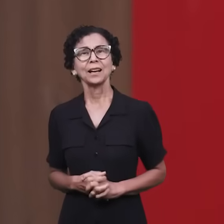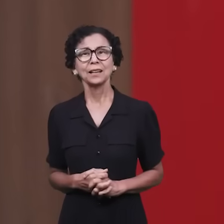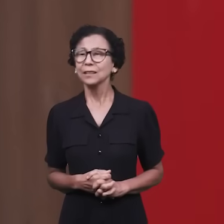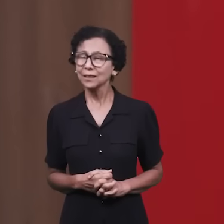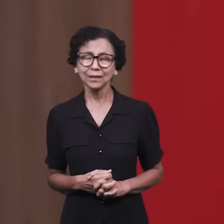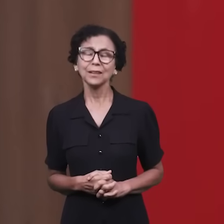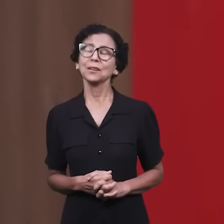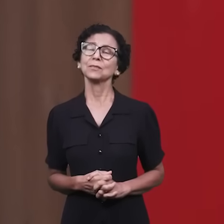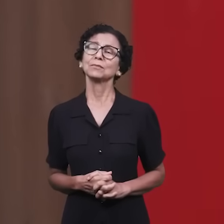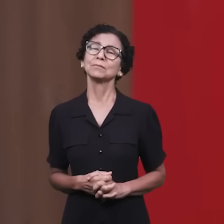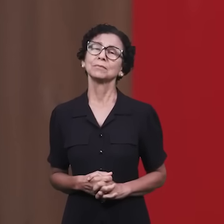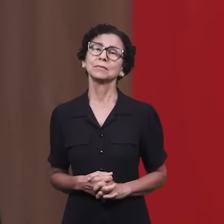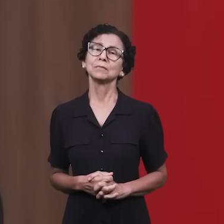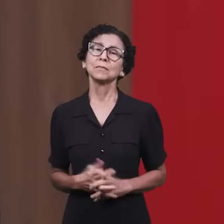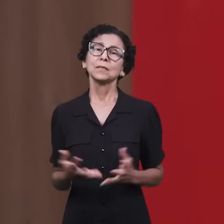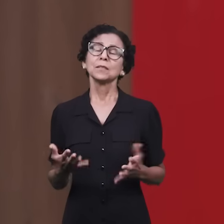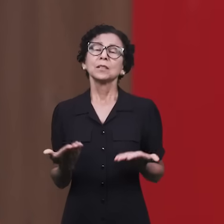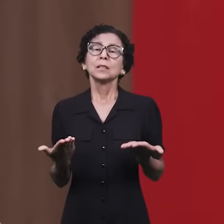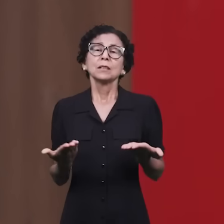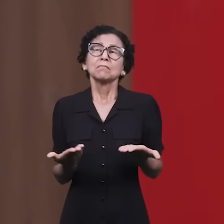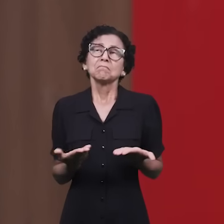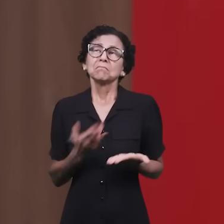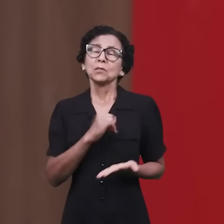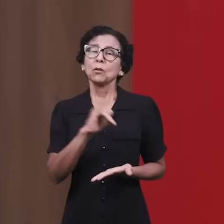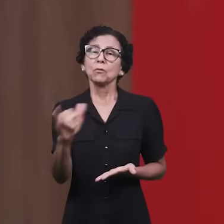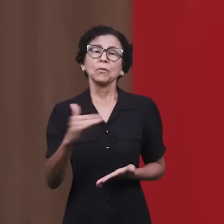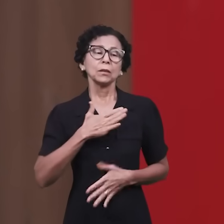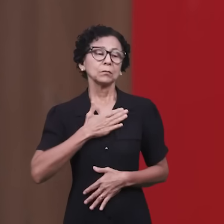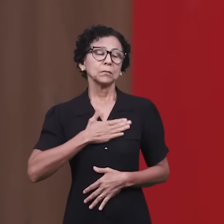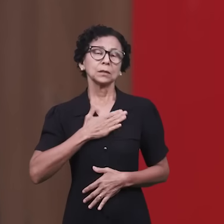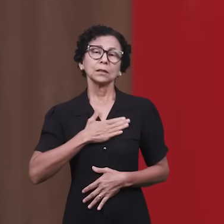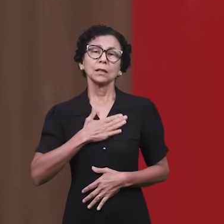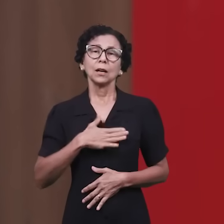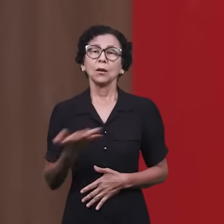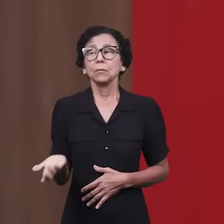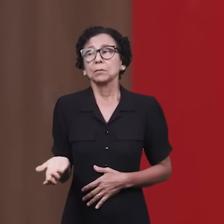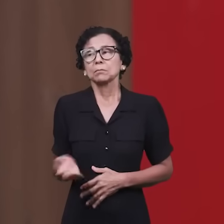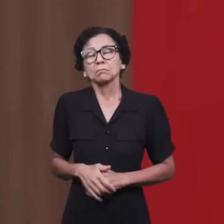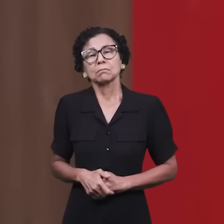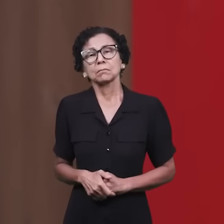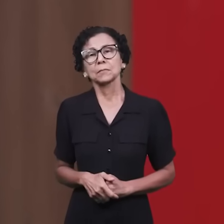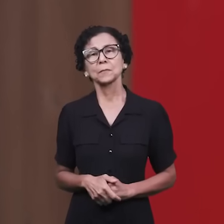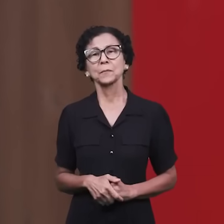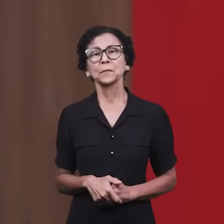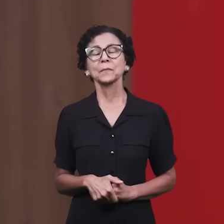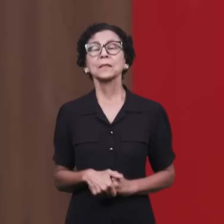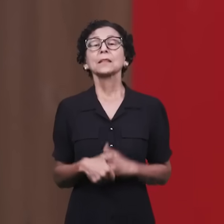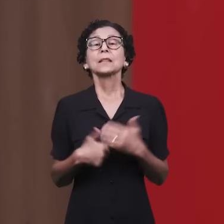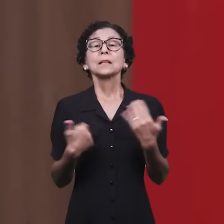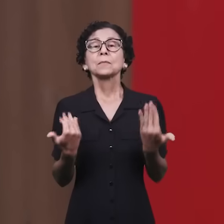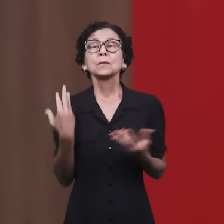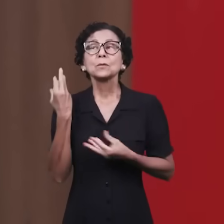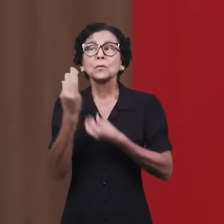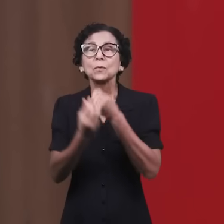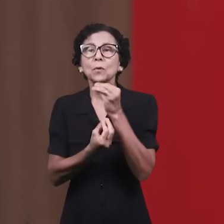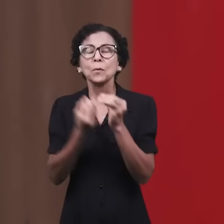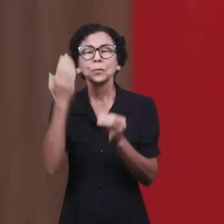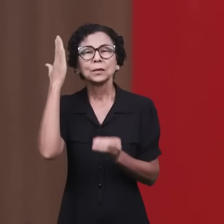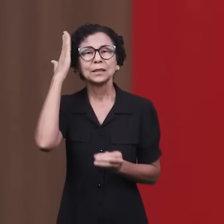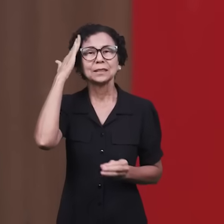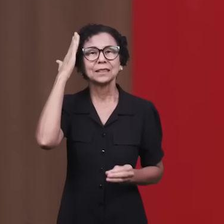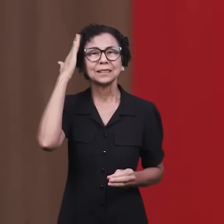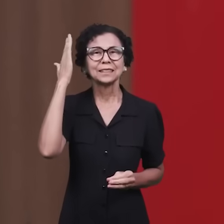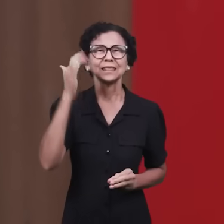dia é hoje, que dia vai ser amanhã. Para a gente não faz diferença nenhuma. Mas como que a gente alcança isso? Para aquilo que é a vida que está contida